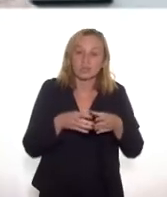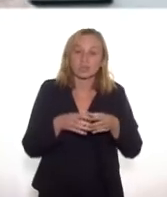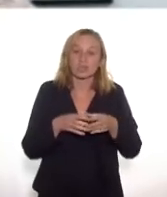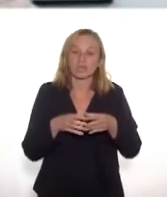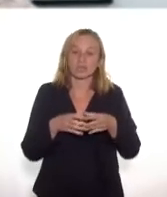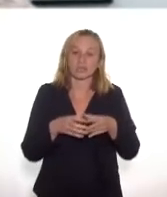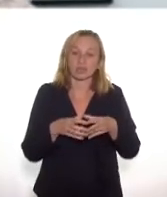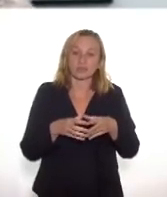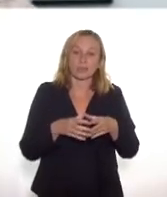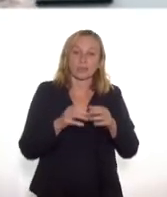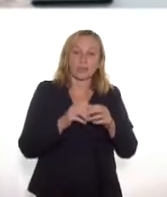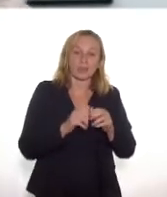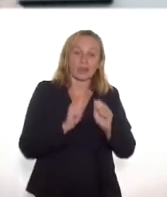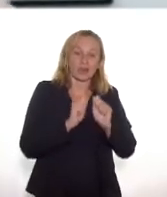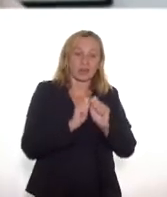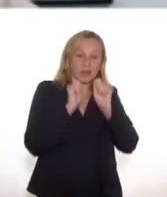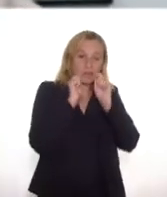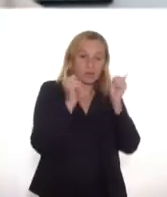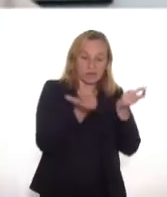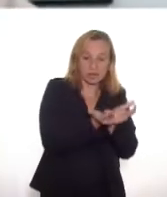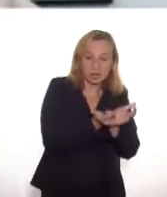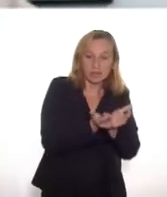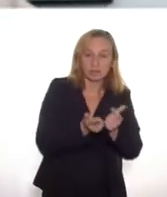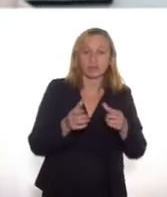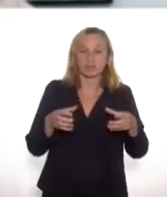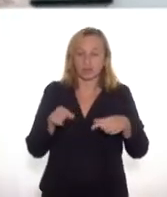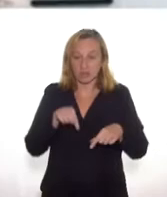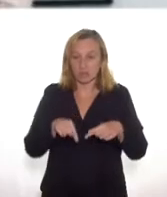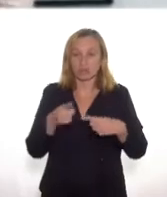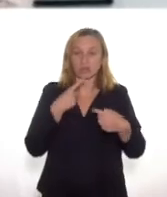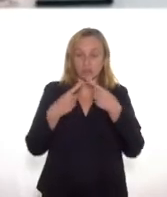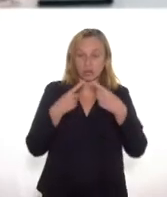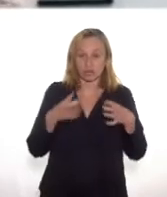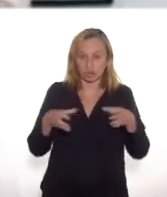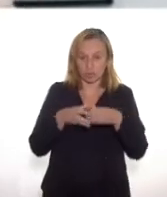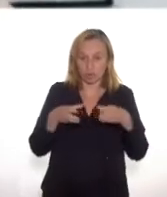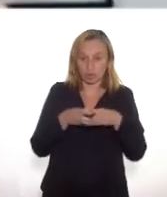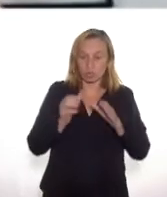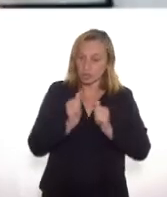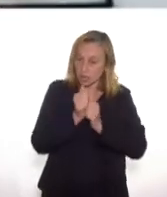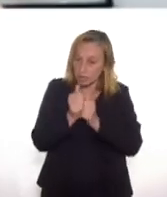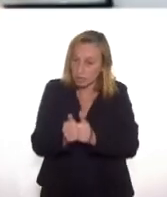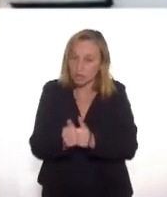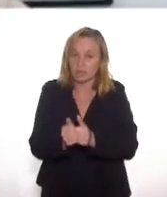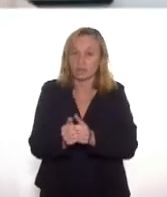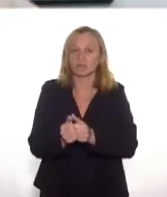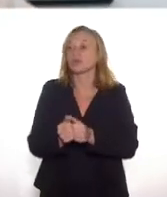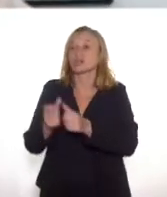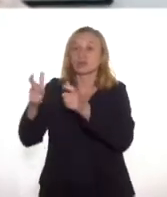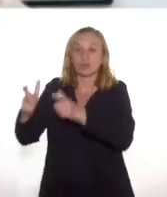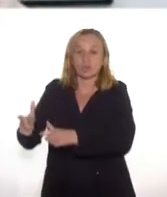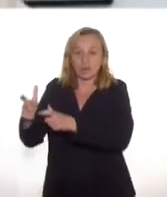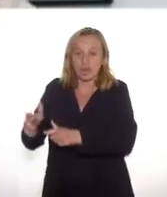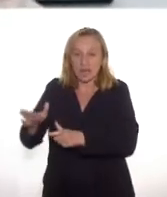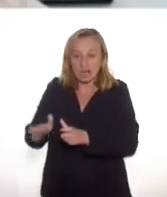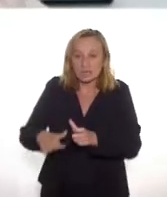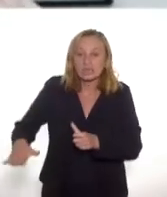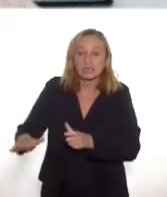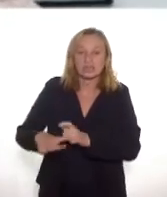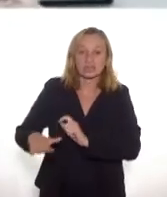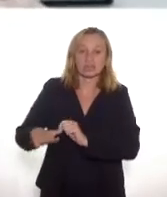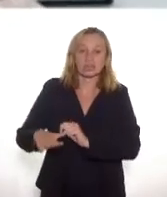que o assunto se tornou um debate coletivo nosso aqui, que a gente possa encaminhar para que a destinação daquele espaço